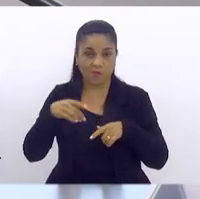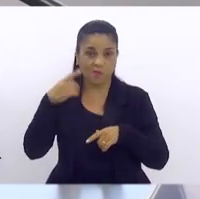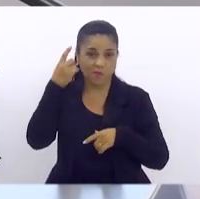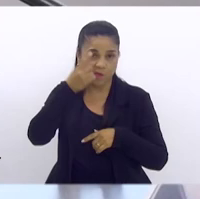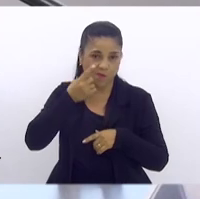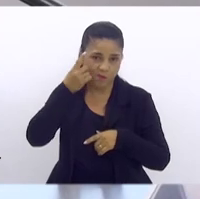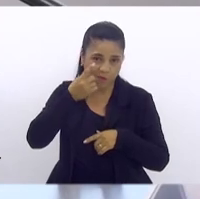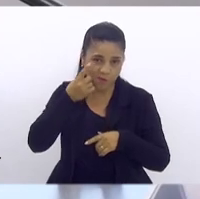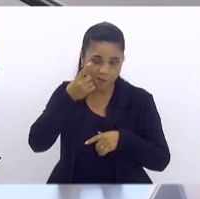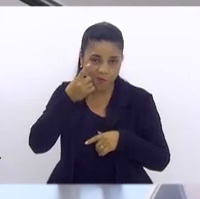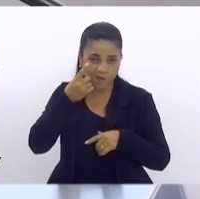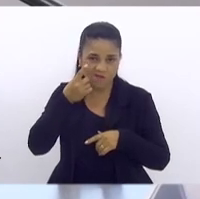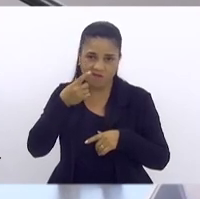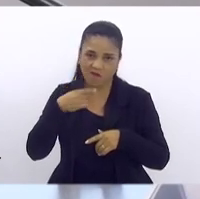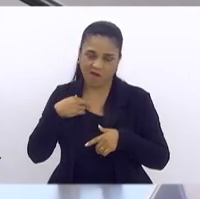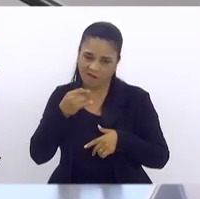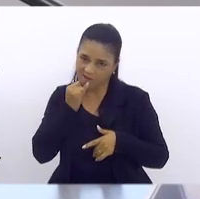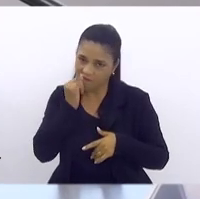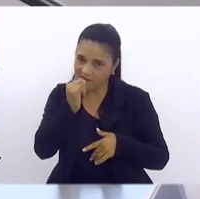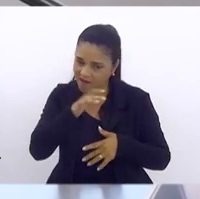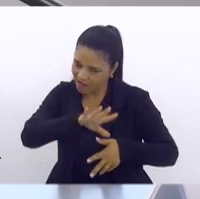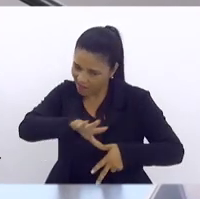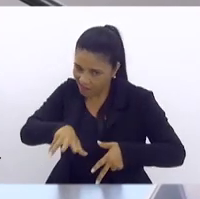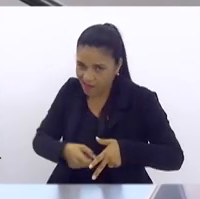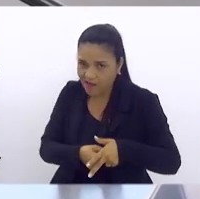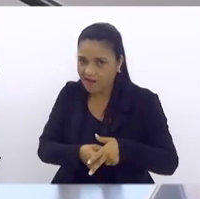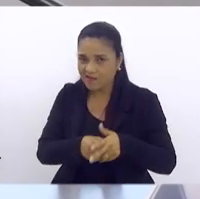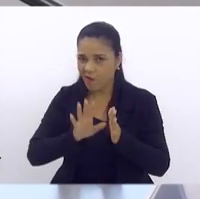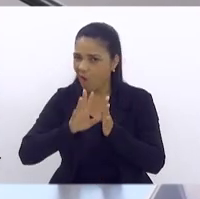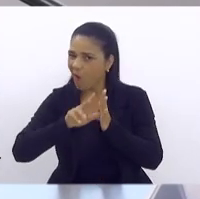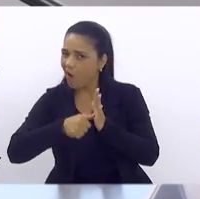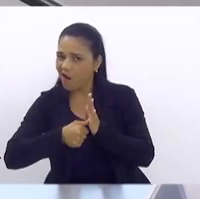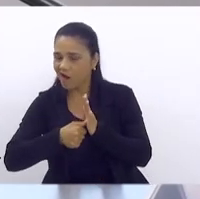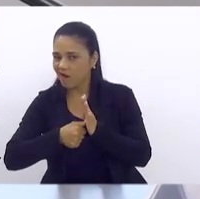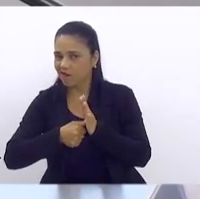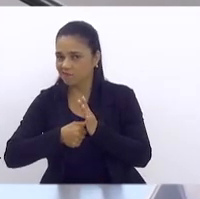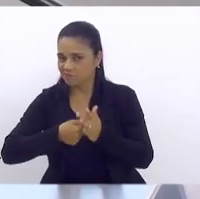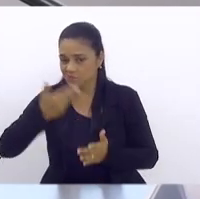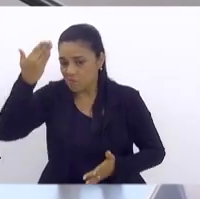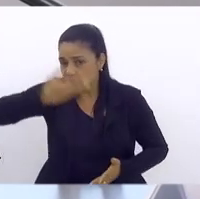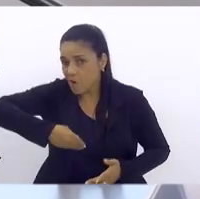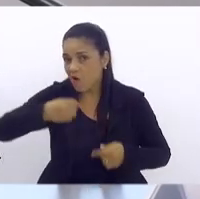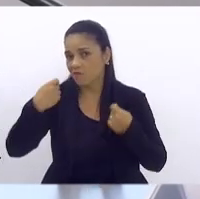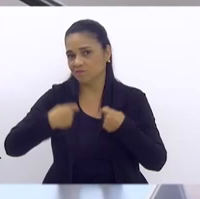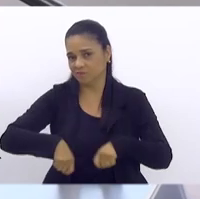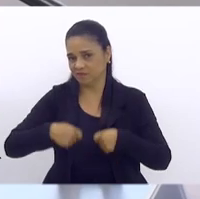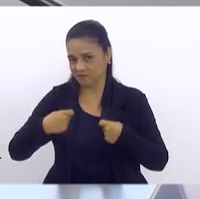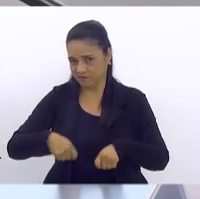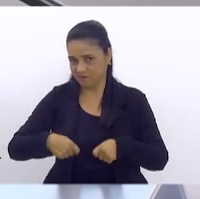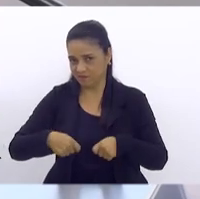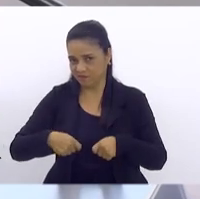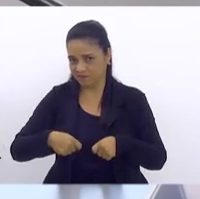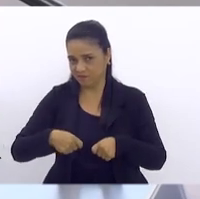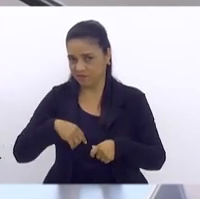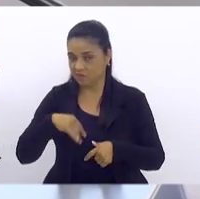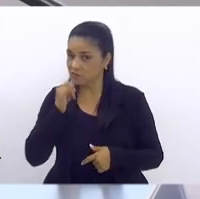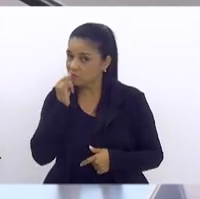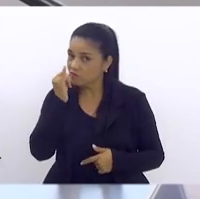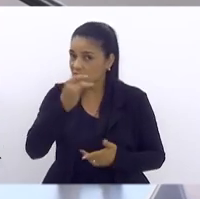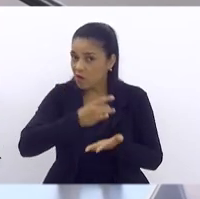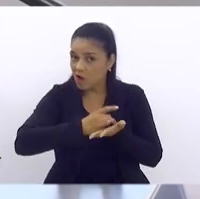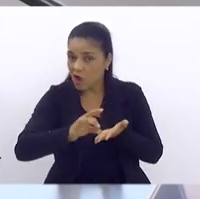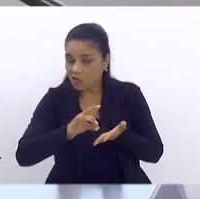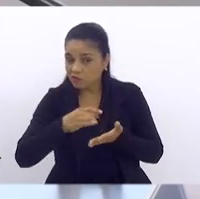ladrão ninguém sem ter prova. E acho até um absurdo. Aí é discurso de ódio, você chama alguém de ladrão e